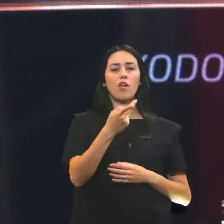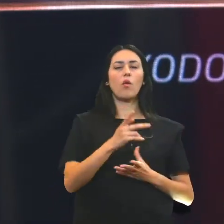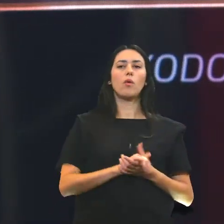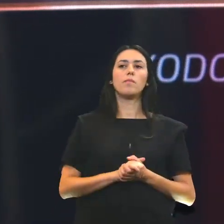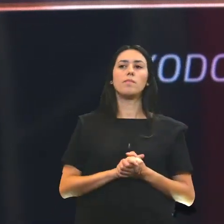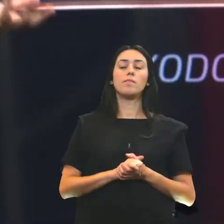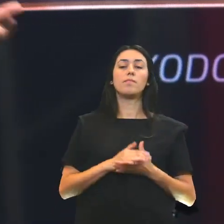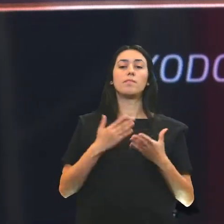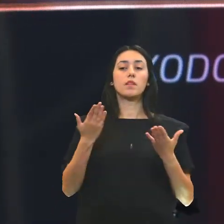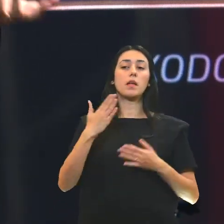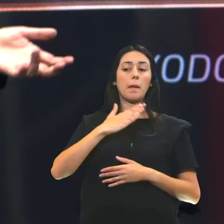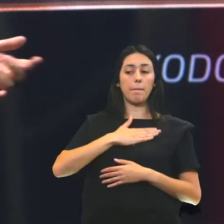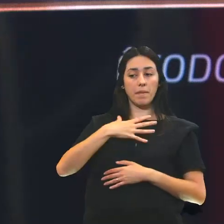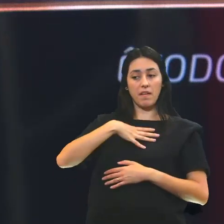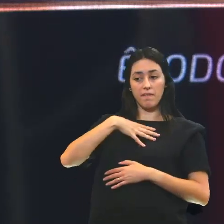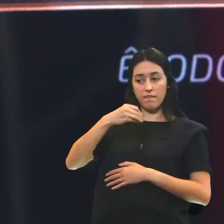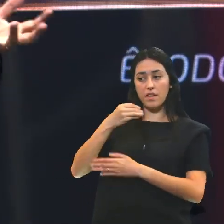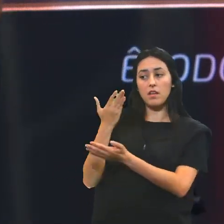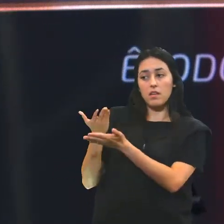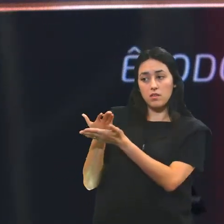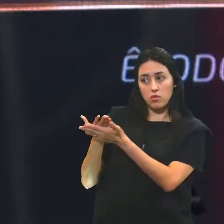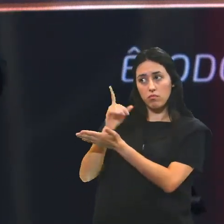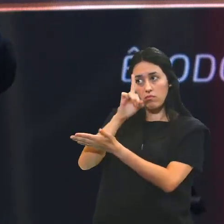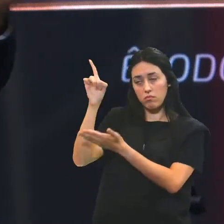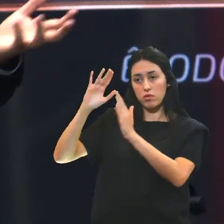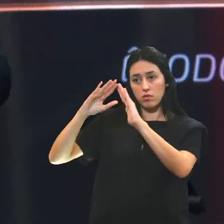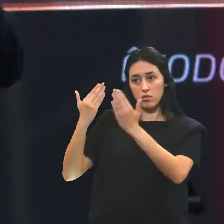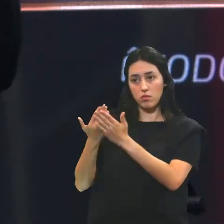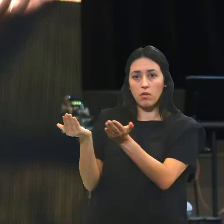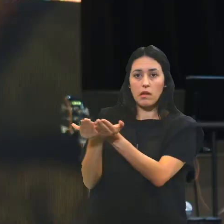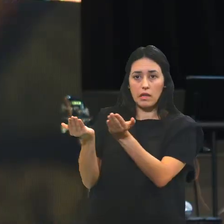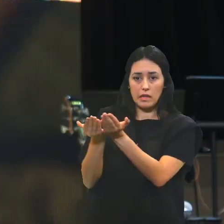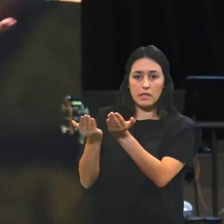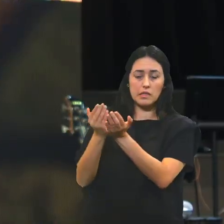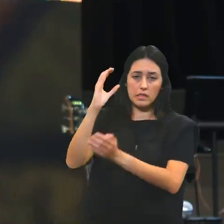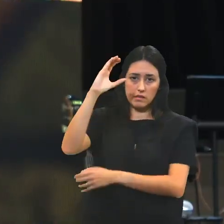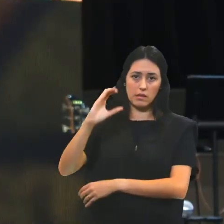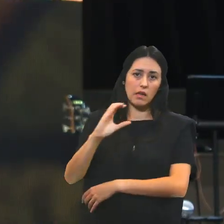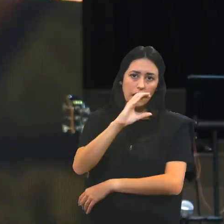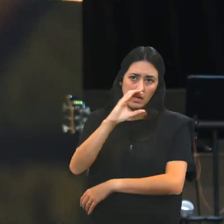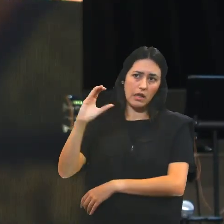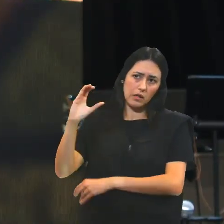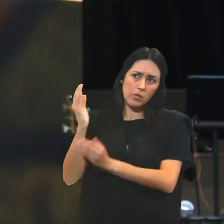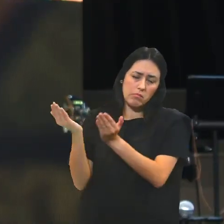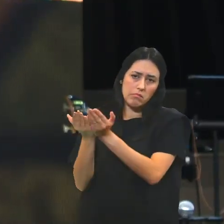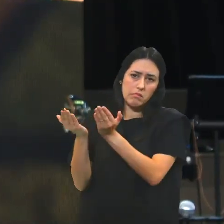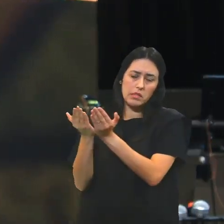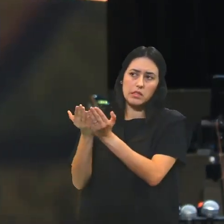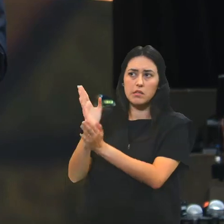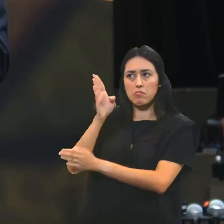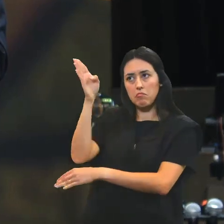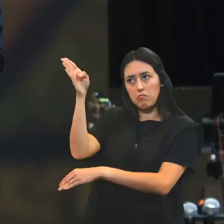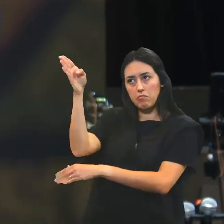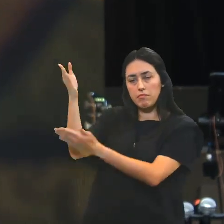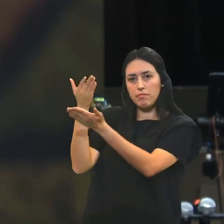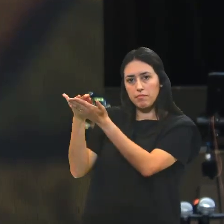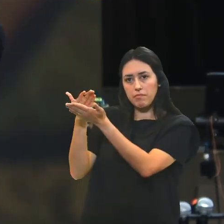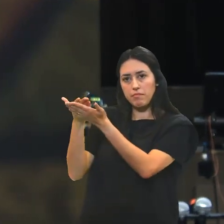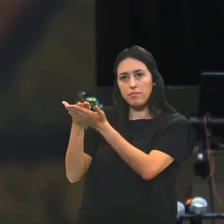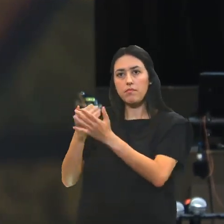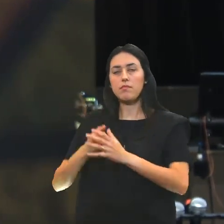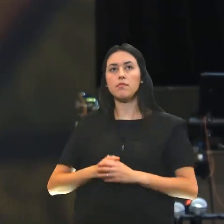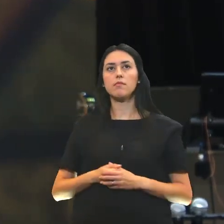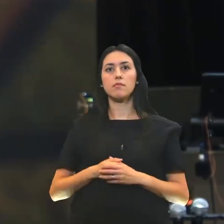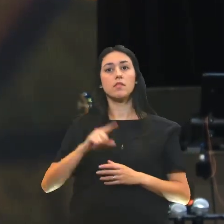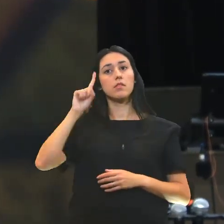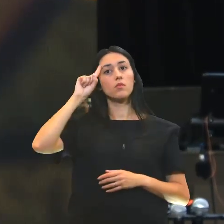filha estuda num colégio cristão, né? Que é católico, mas por ser católico é cristão. E um dia voltou